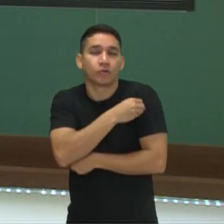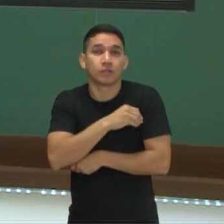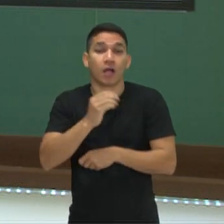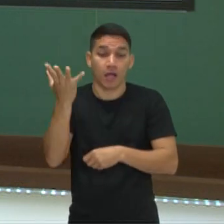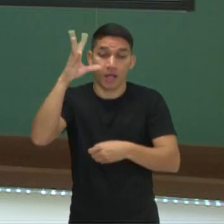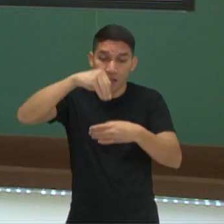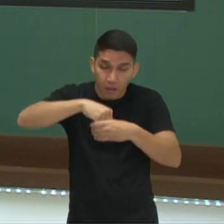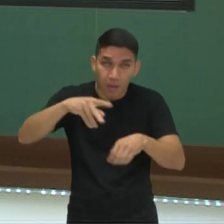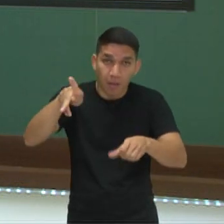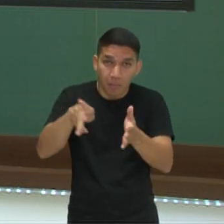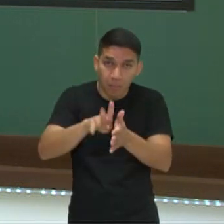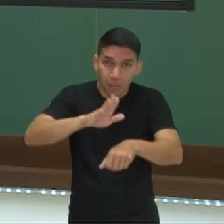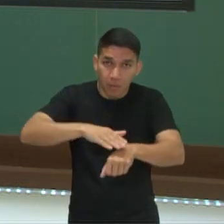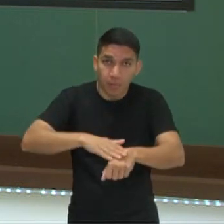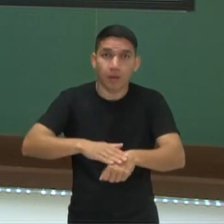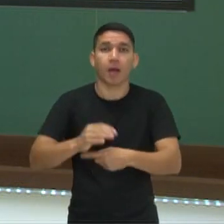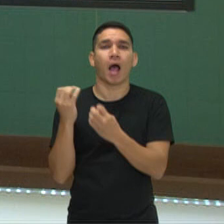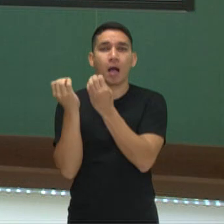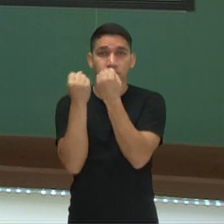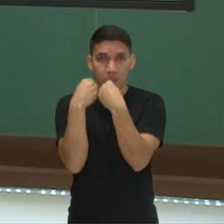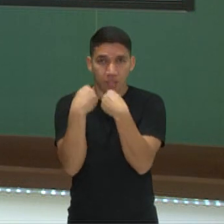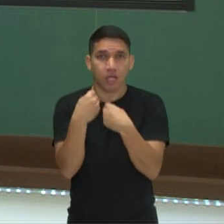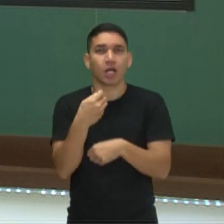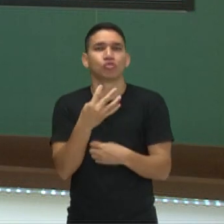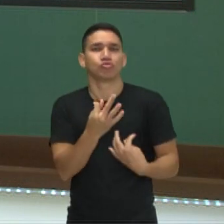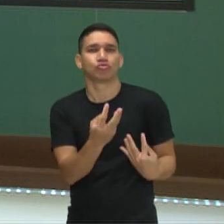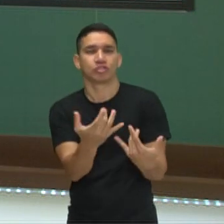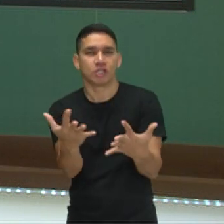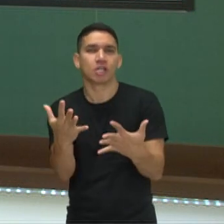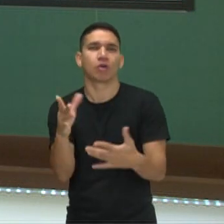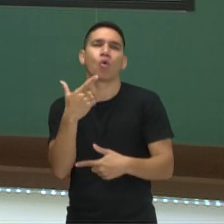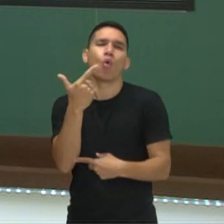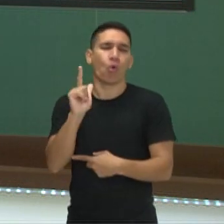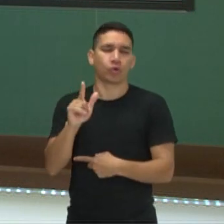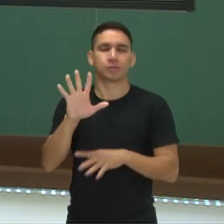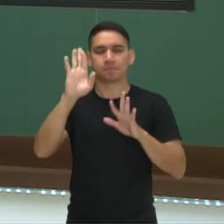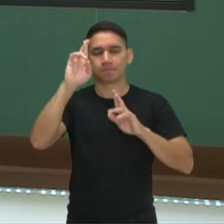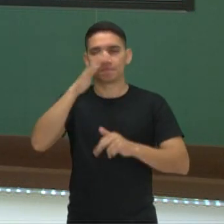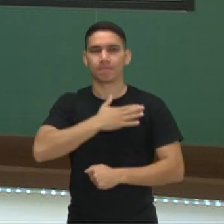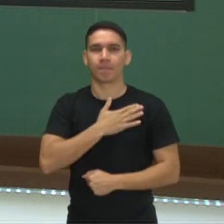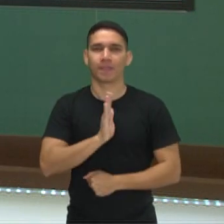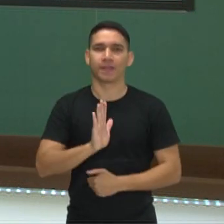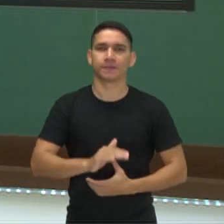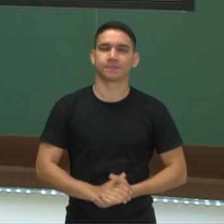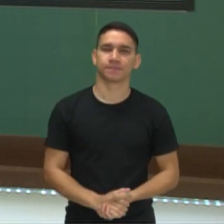além de outros produtos. Espero que vocês tenham gostado. Então, até ao nosso próximo encontro.